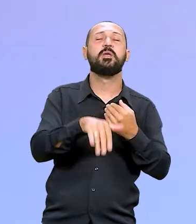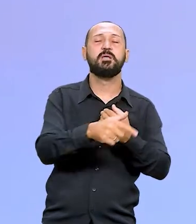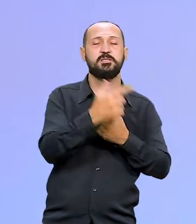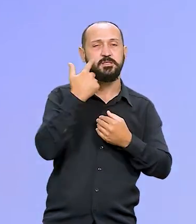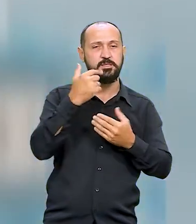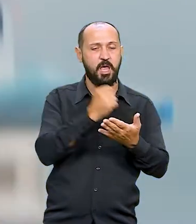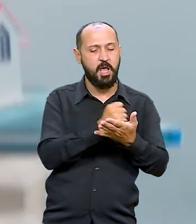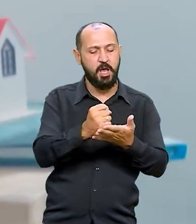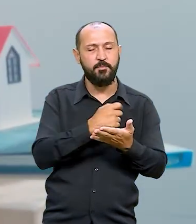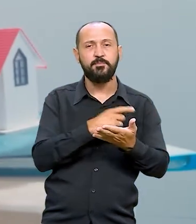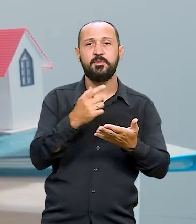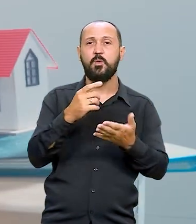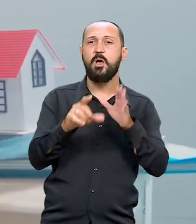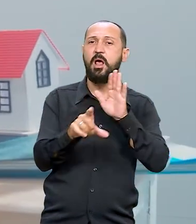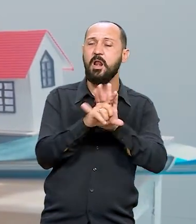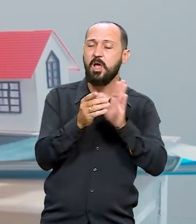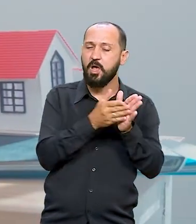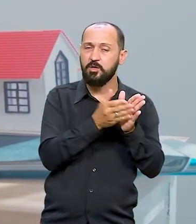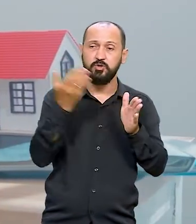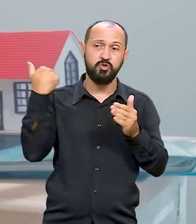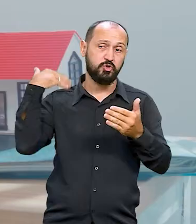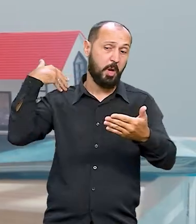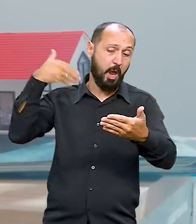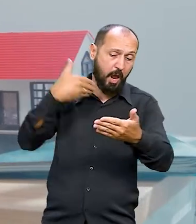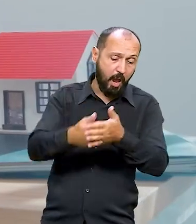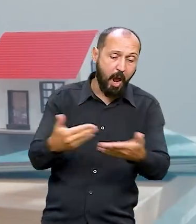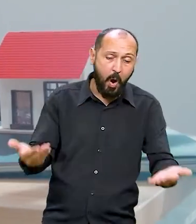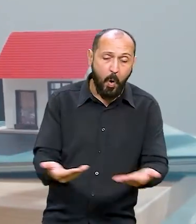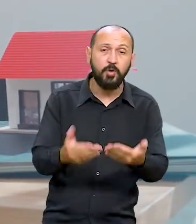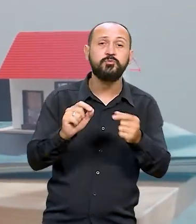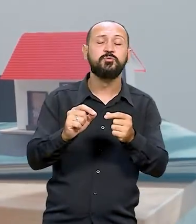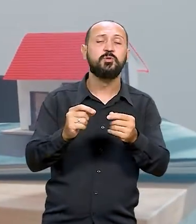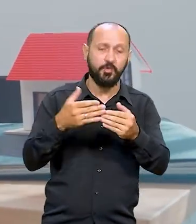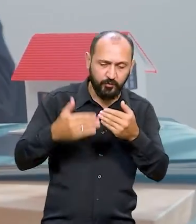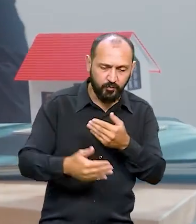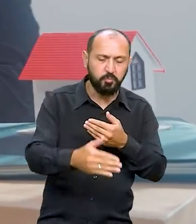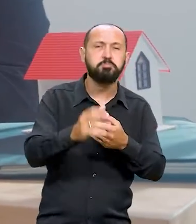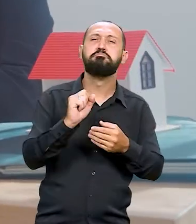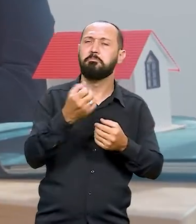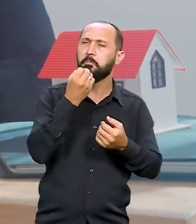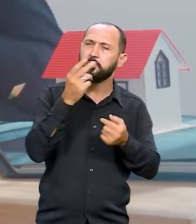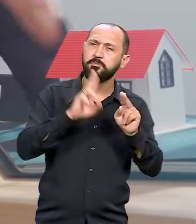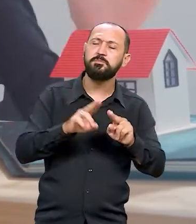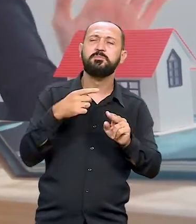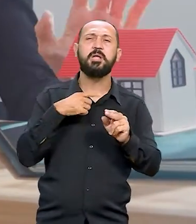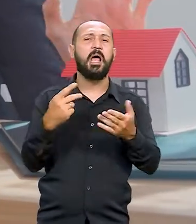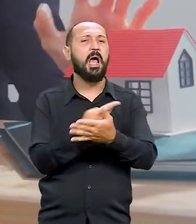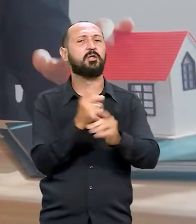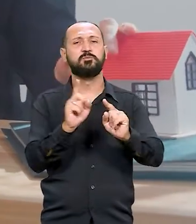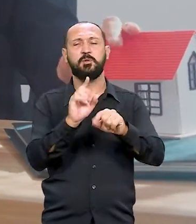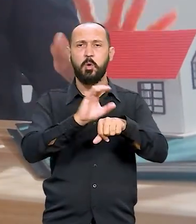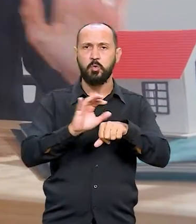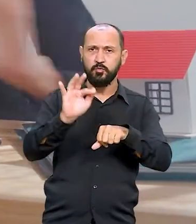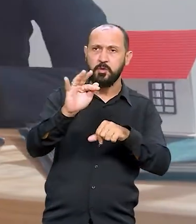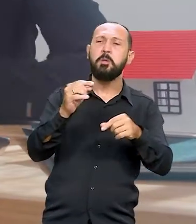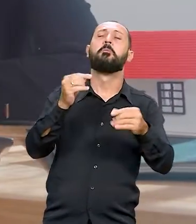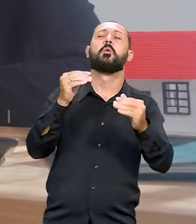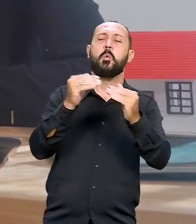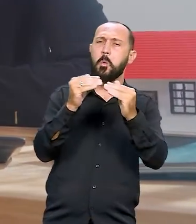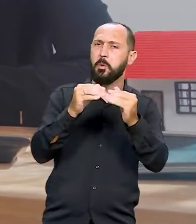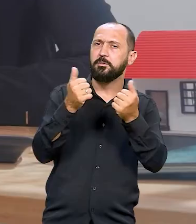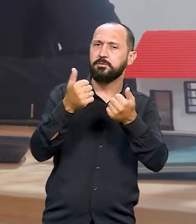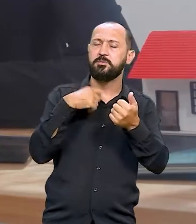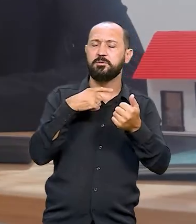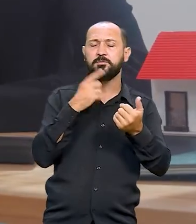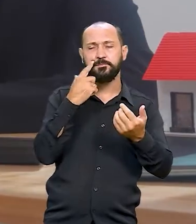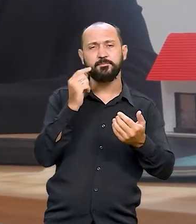contrato. E ele entendeu que a lei, desde sua vigência até agora, é válida, continua válida e não tem nenhuma inconstitucionalidade. Apesar de que a decisão ainda